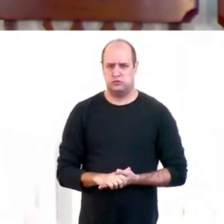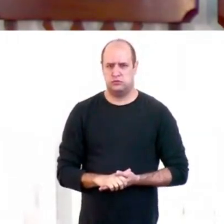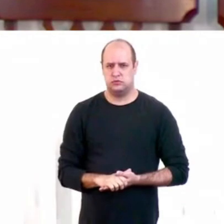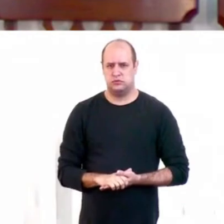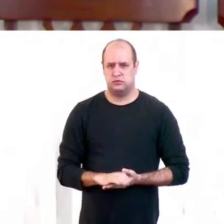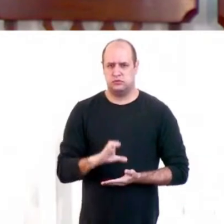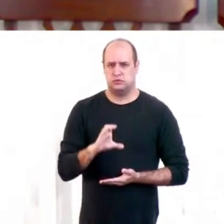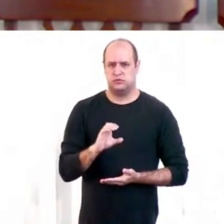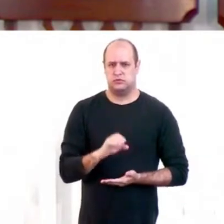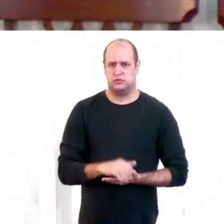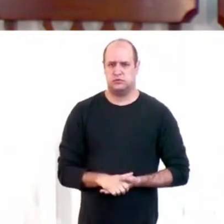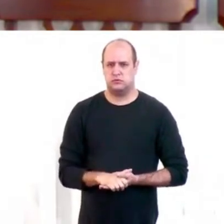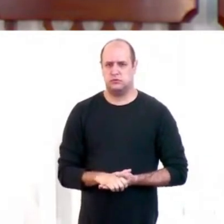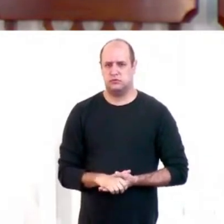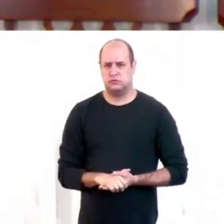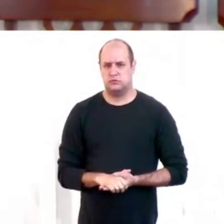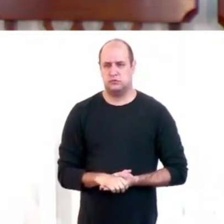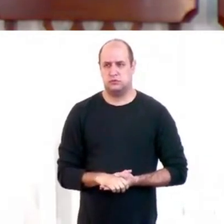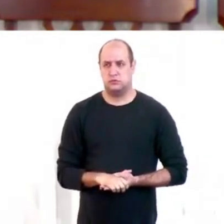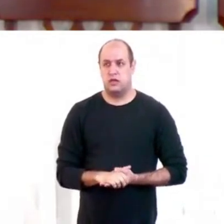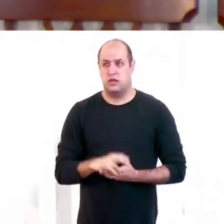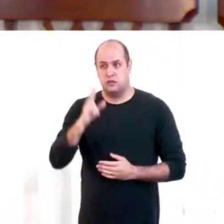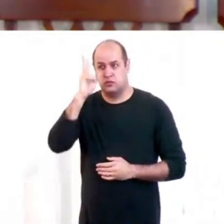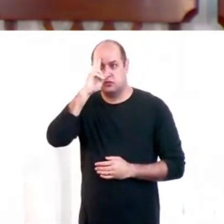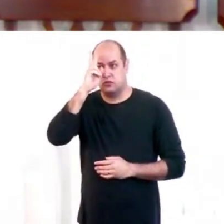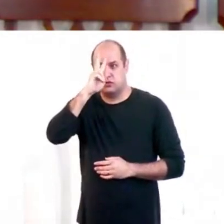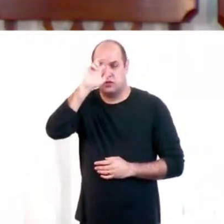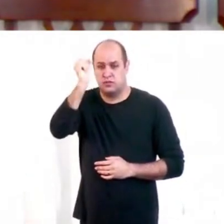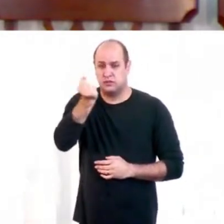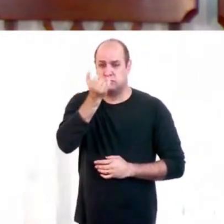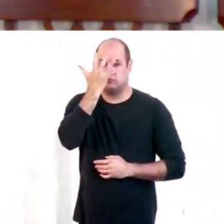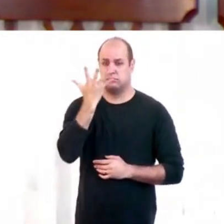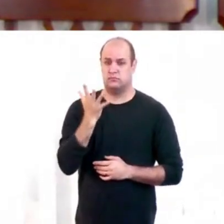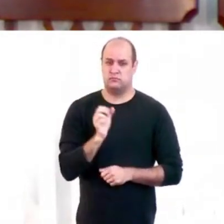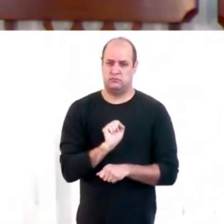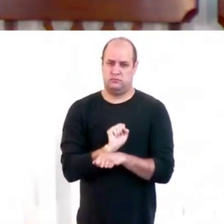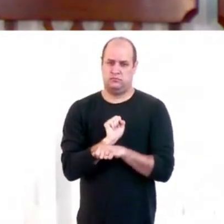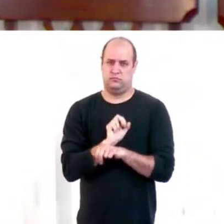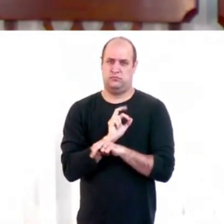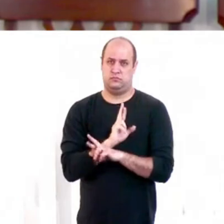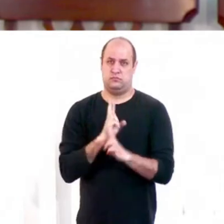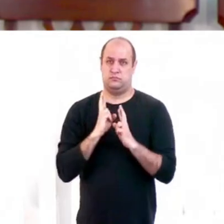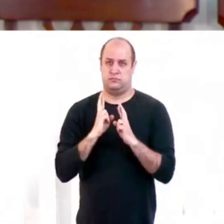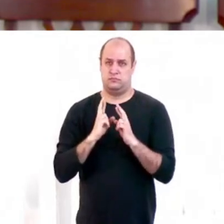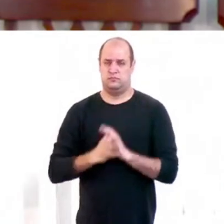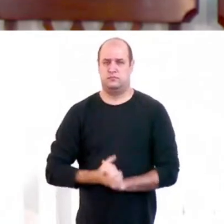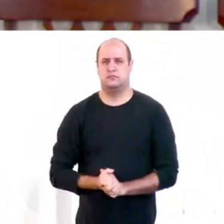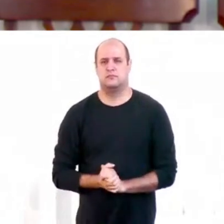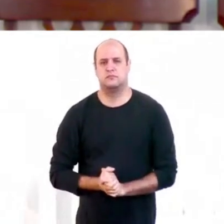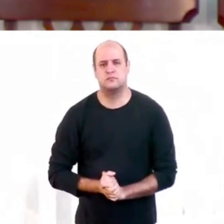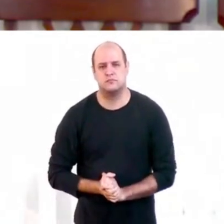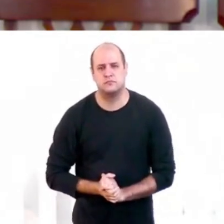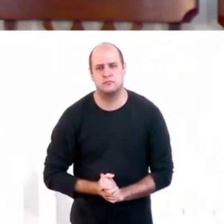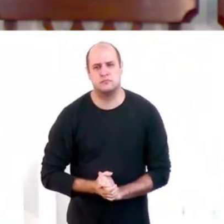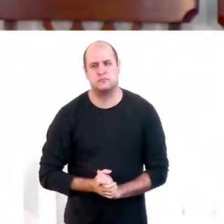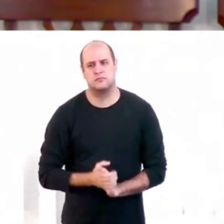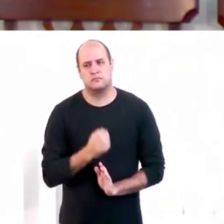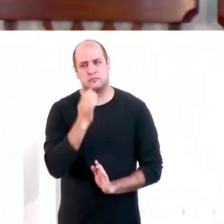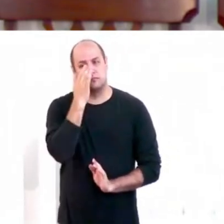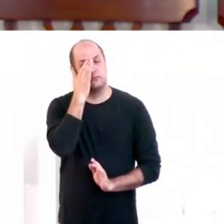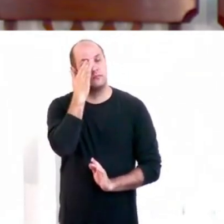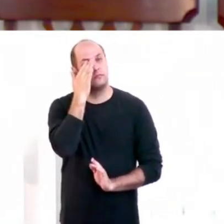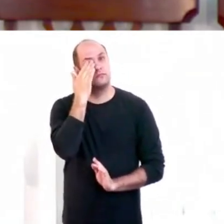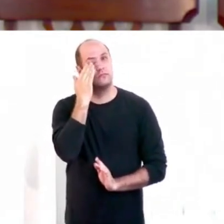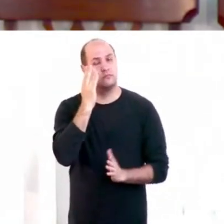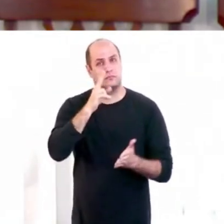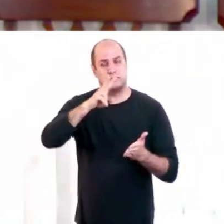Inspira Esperança. Uma palavra cristocêntrica, como lemos ali a